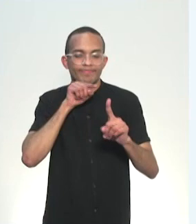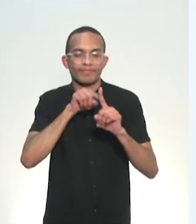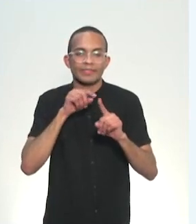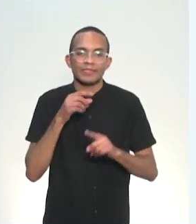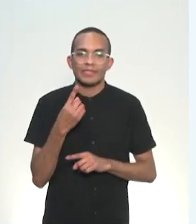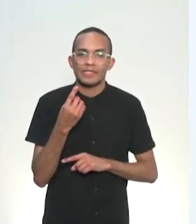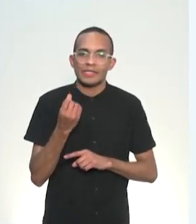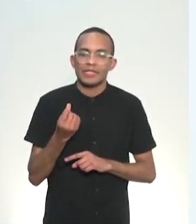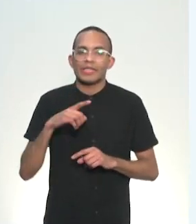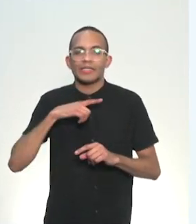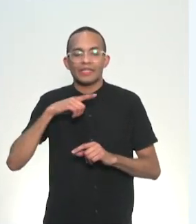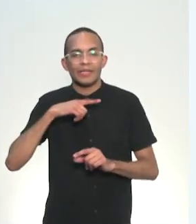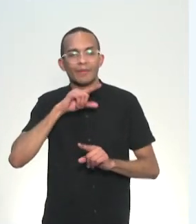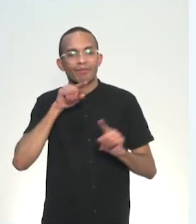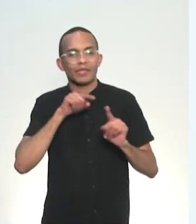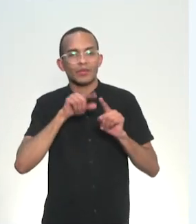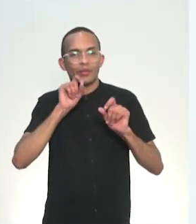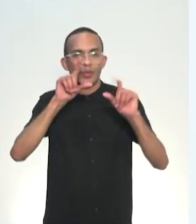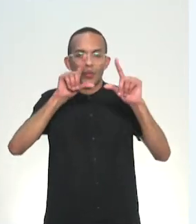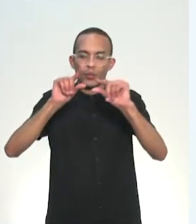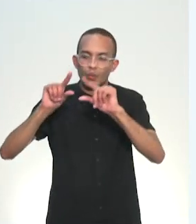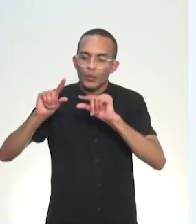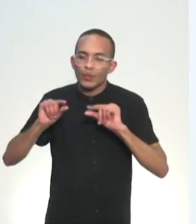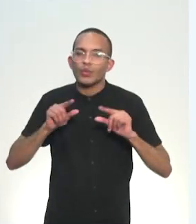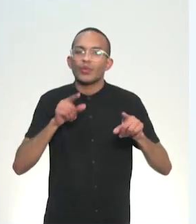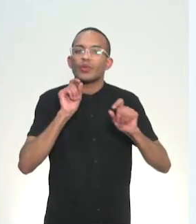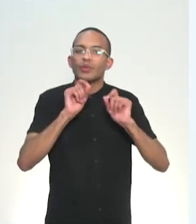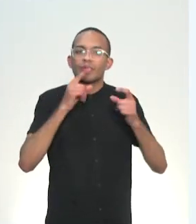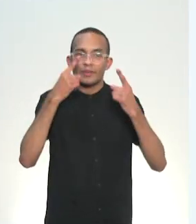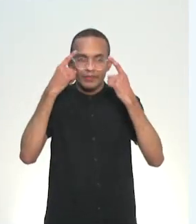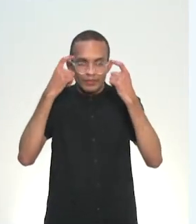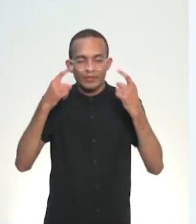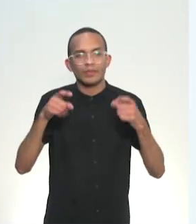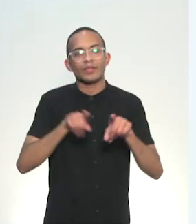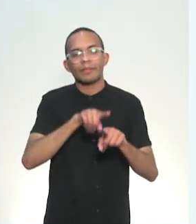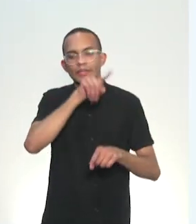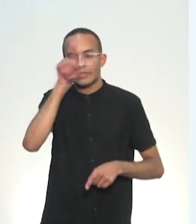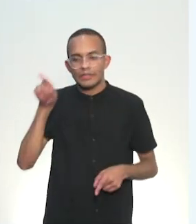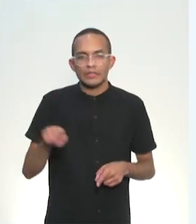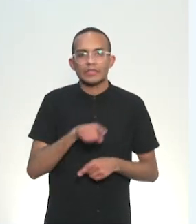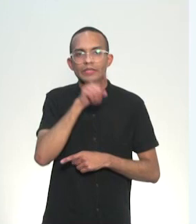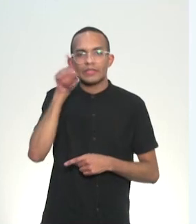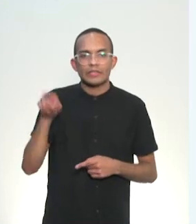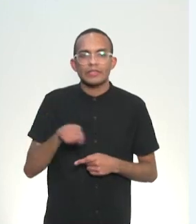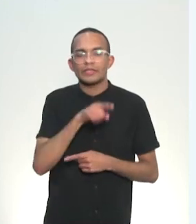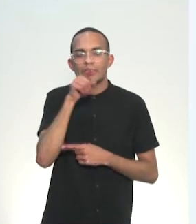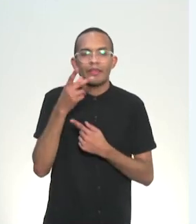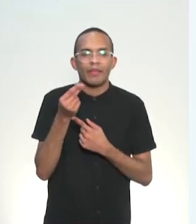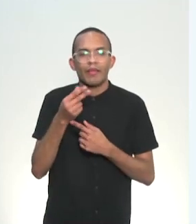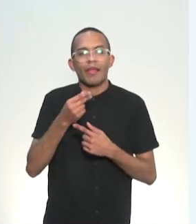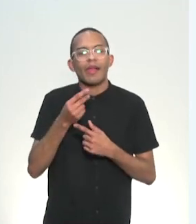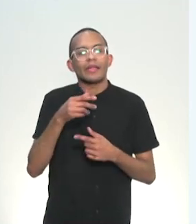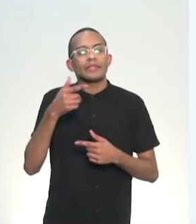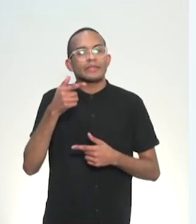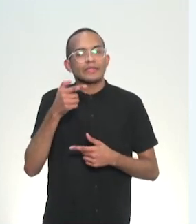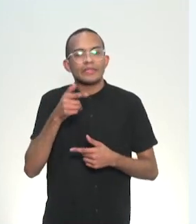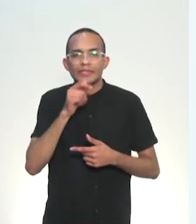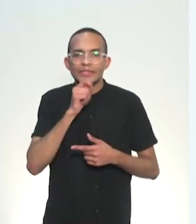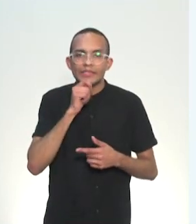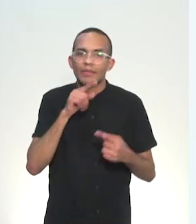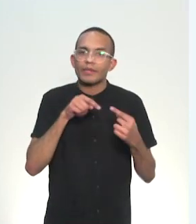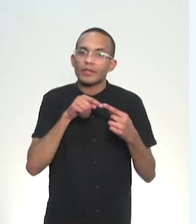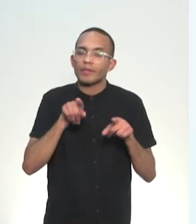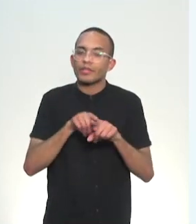como algumas de suas metas reduzir significativamente os fluxos financeiros e de armas ilegais, reforçar a